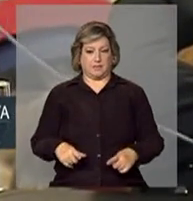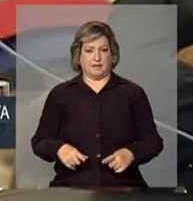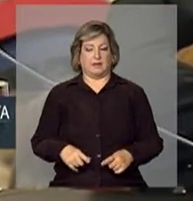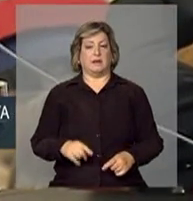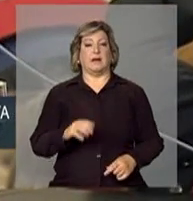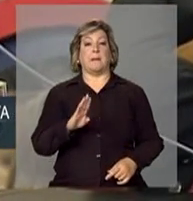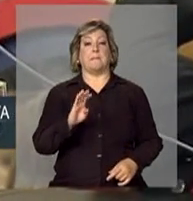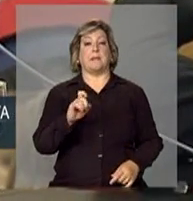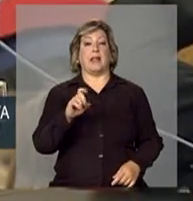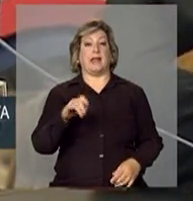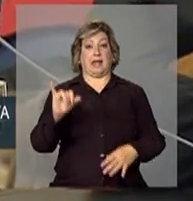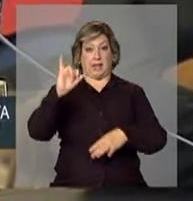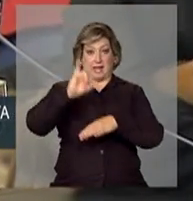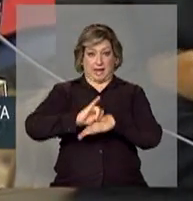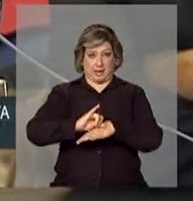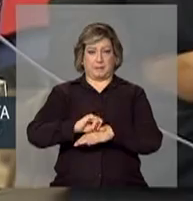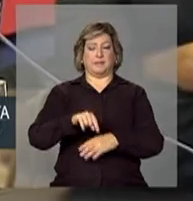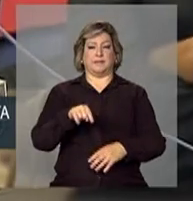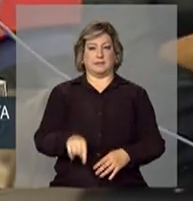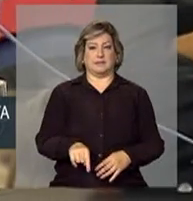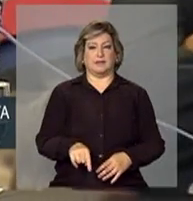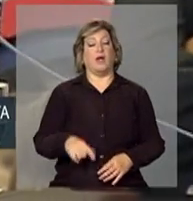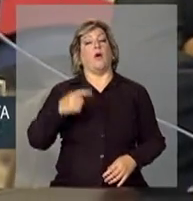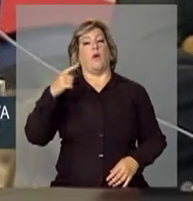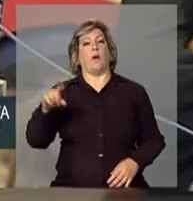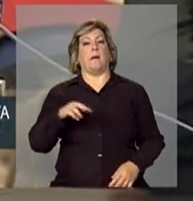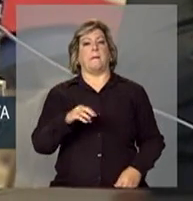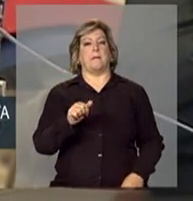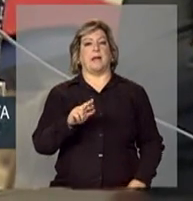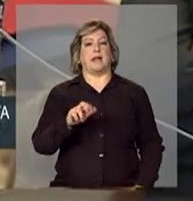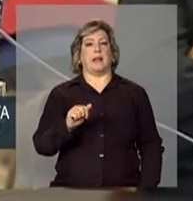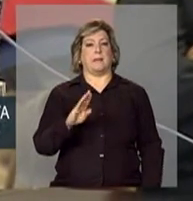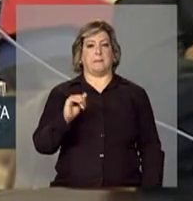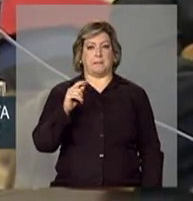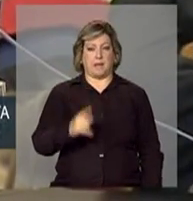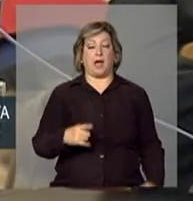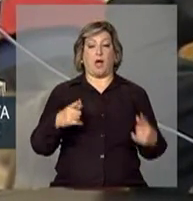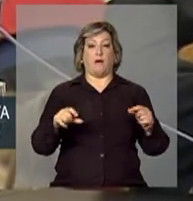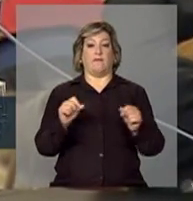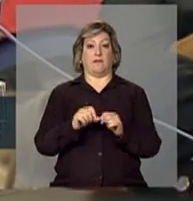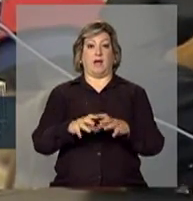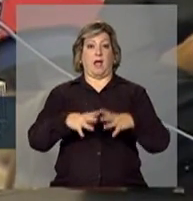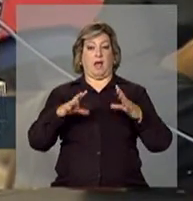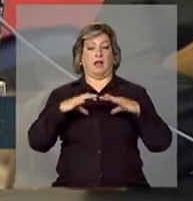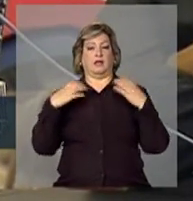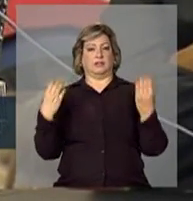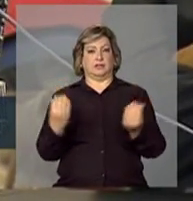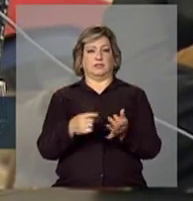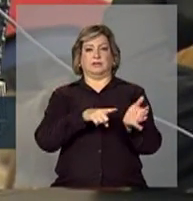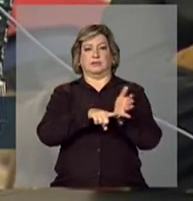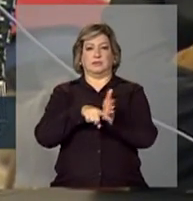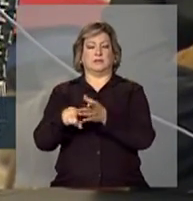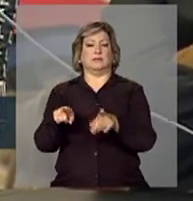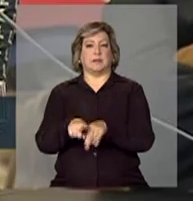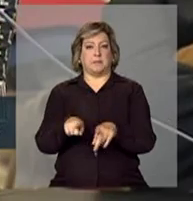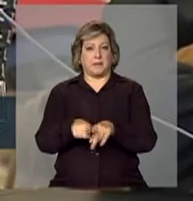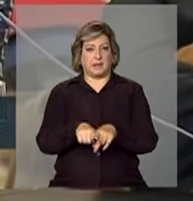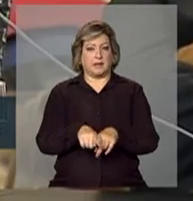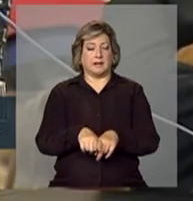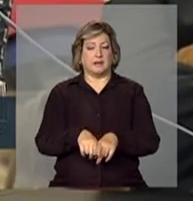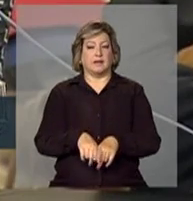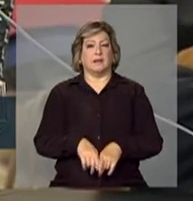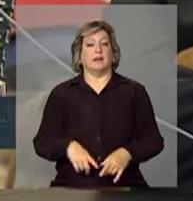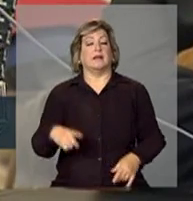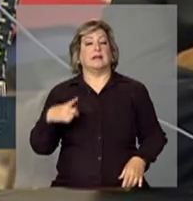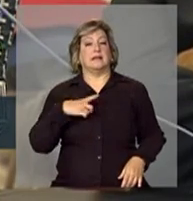em Belém, na capital, e outra vez em Marabá, onde fizemos uma grande audiência pública também, e há, pelo menos na